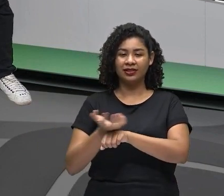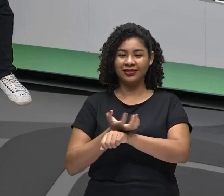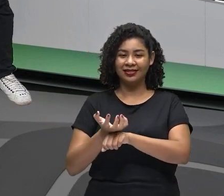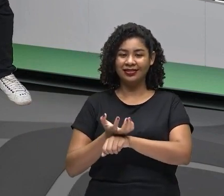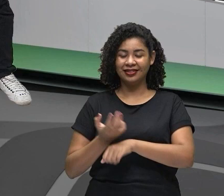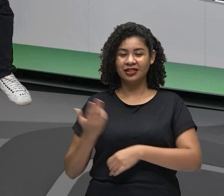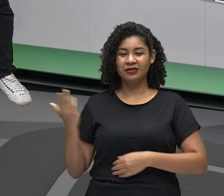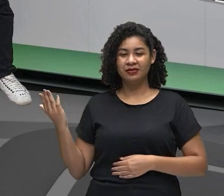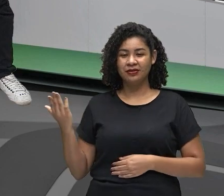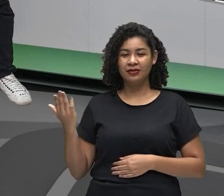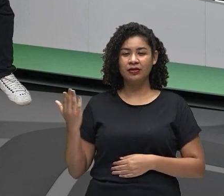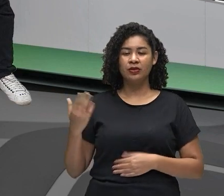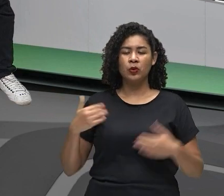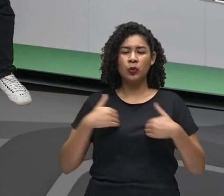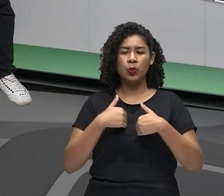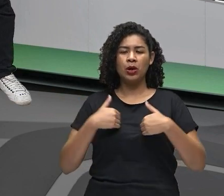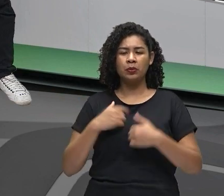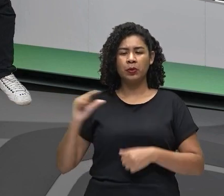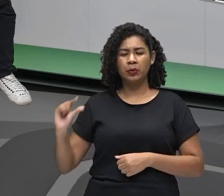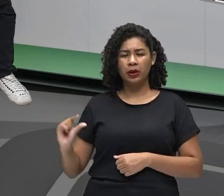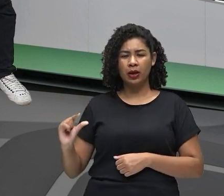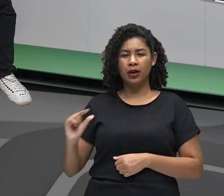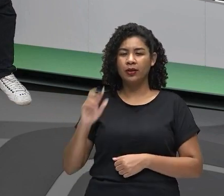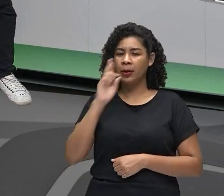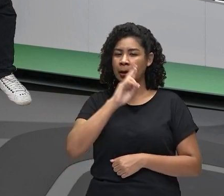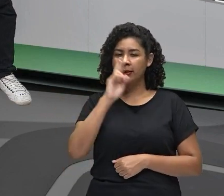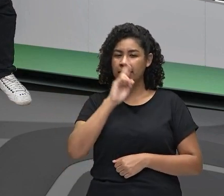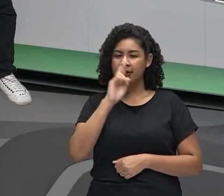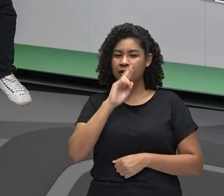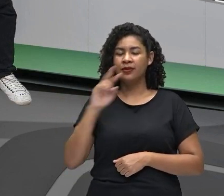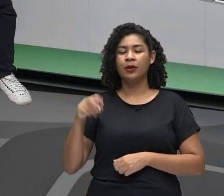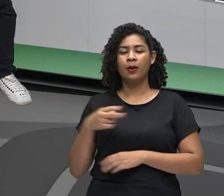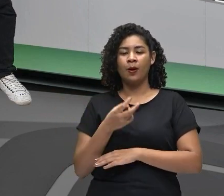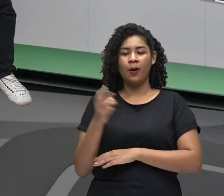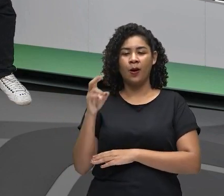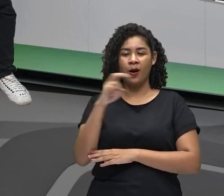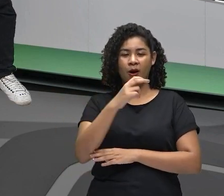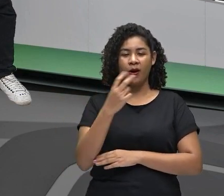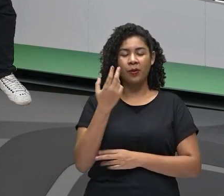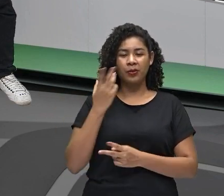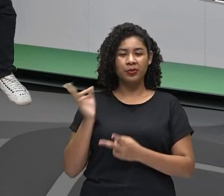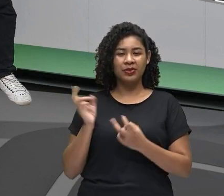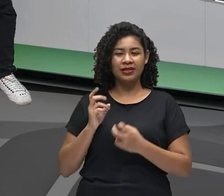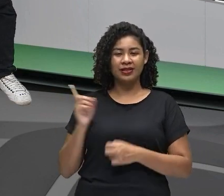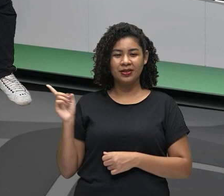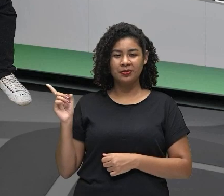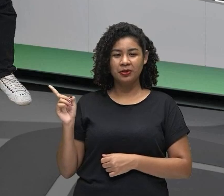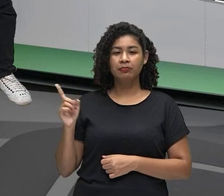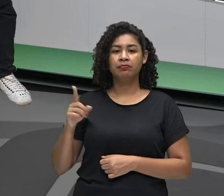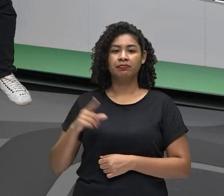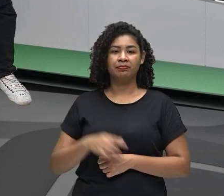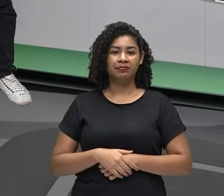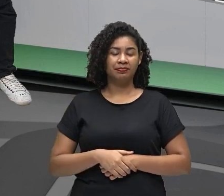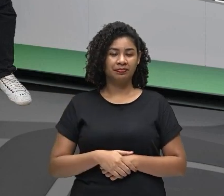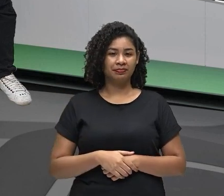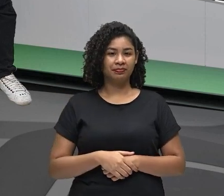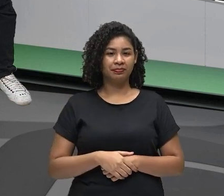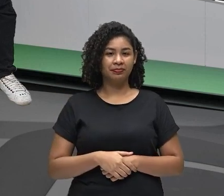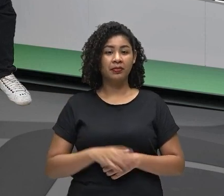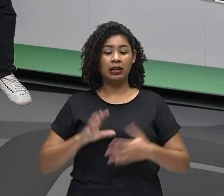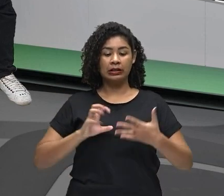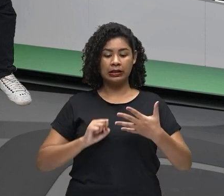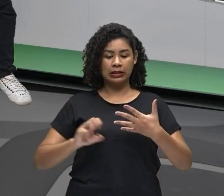pequeno animal como um ratinho e a cobra, né? A gente está visualizando cadeias alimentares apresentam um fluxo unidirecional, né?